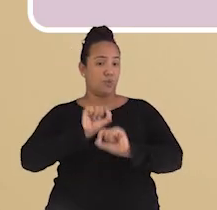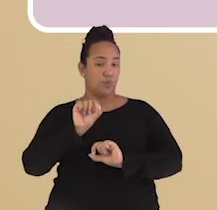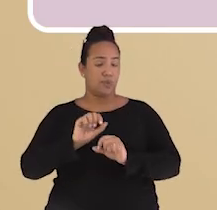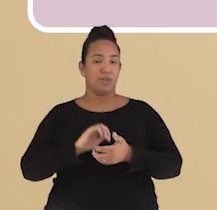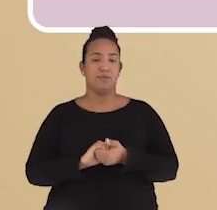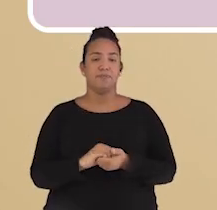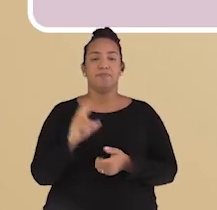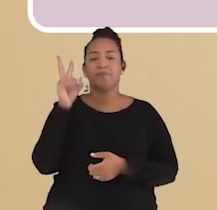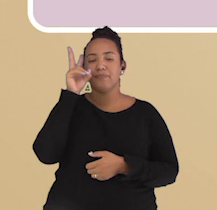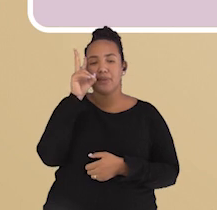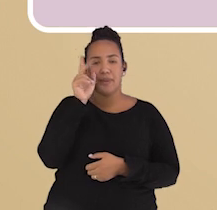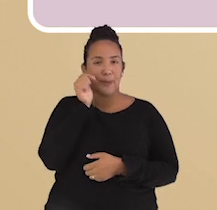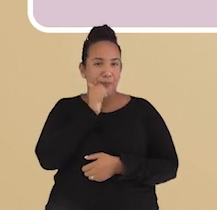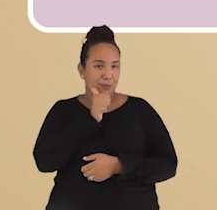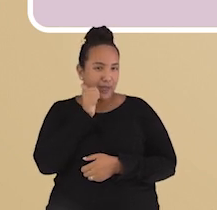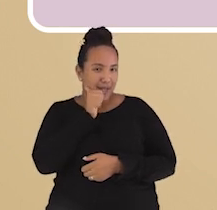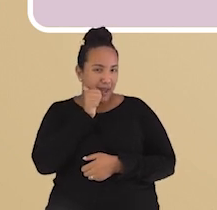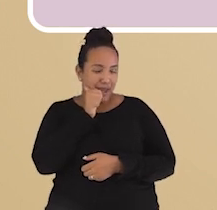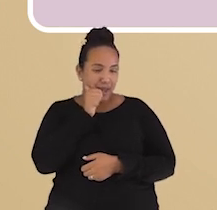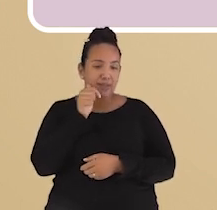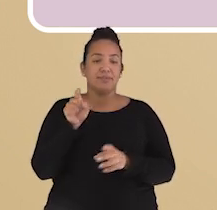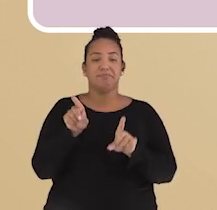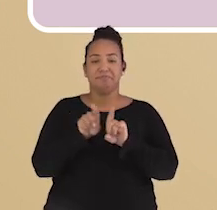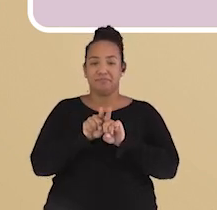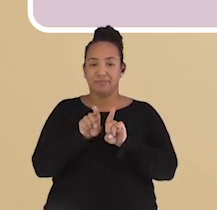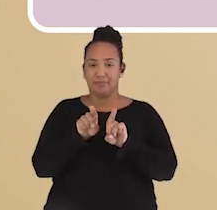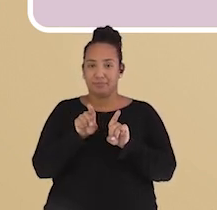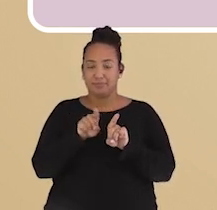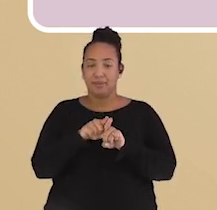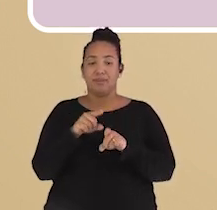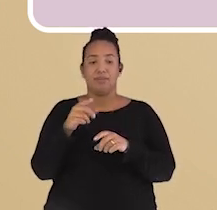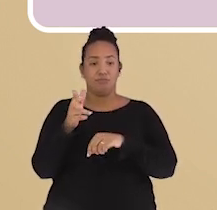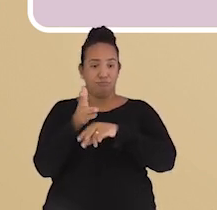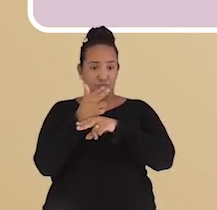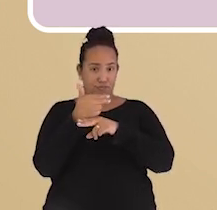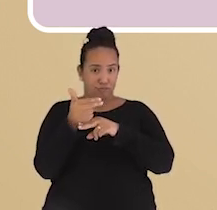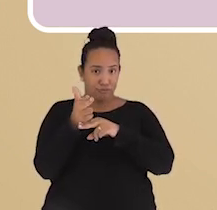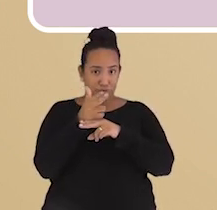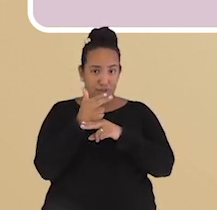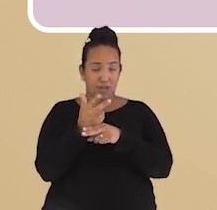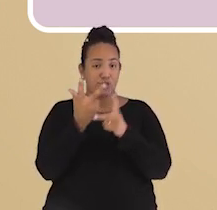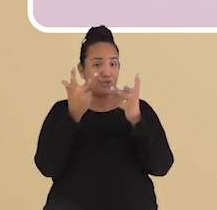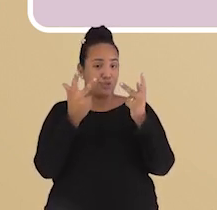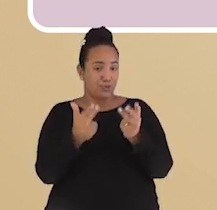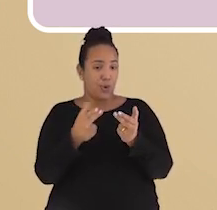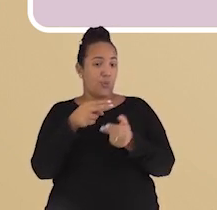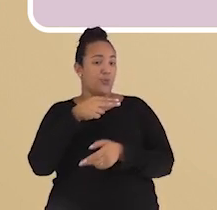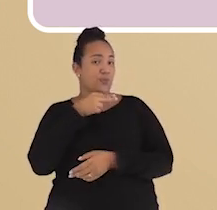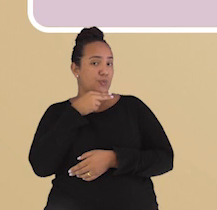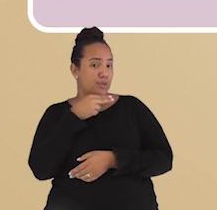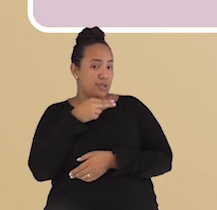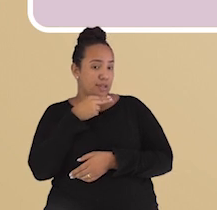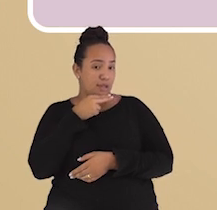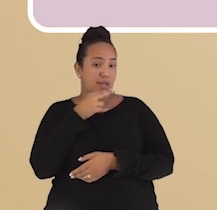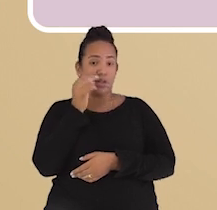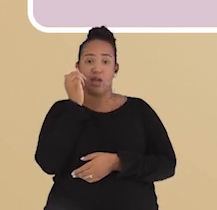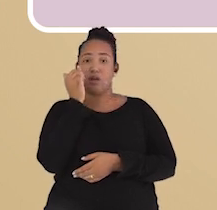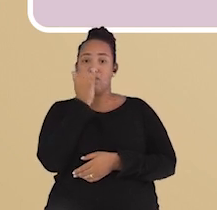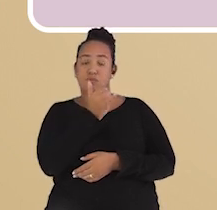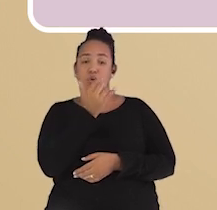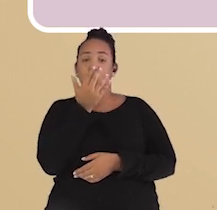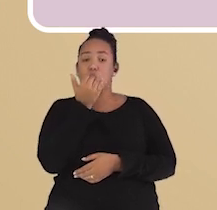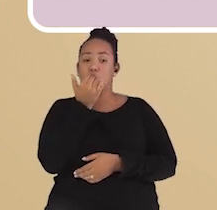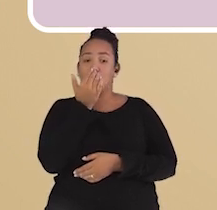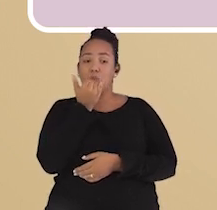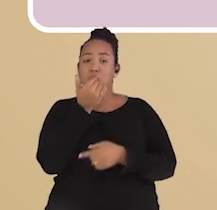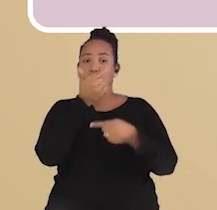dona Joana? Ela também ganhou uma barra de chocolate igual a dos netos e contou para eles que comeu 2/5